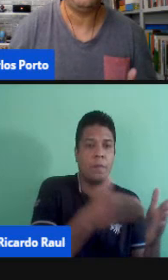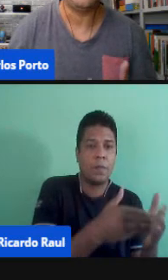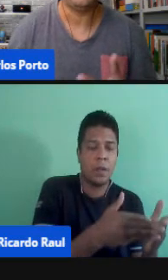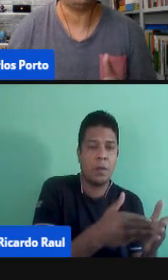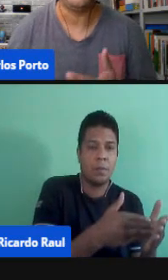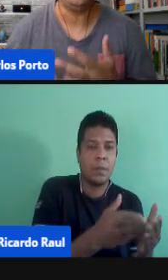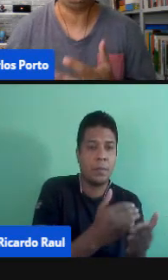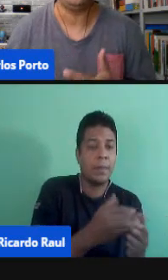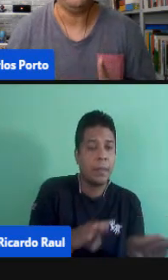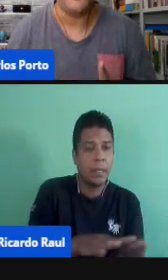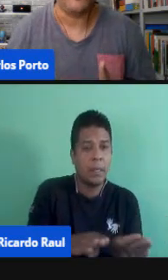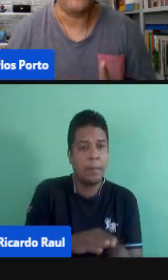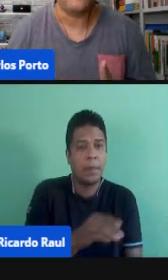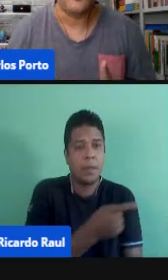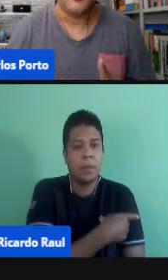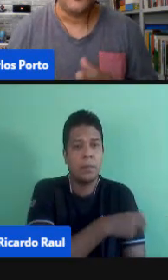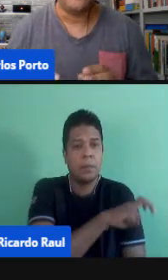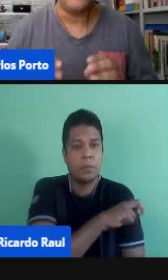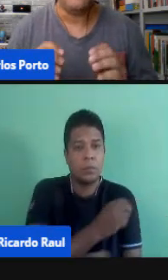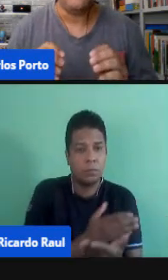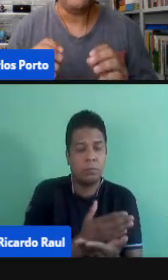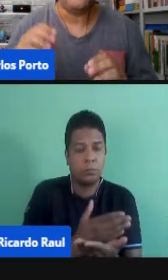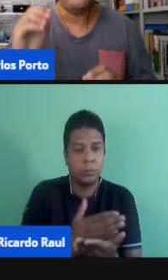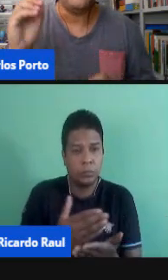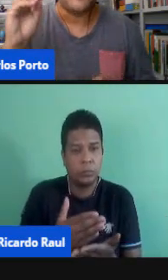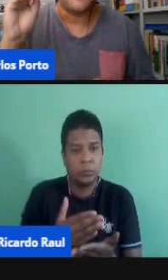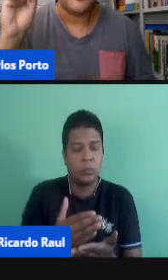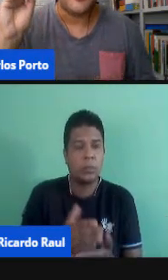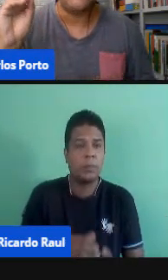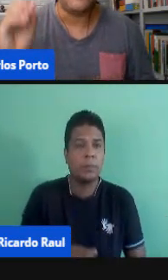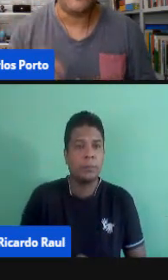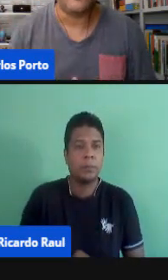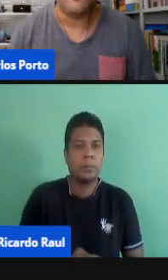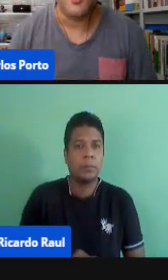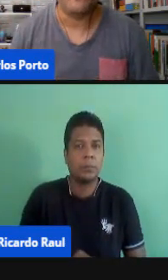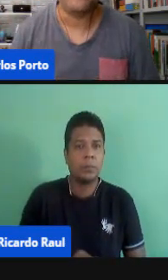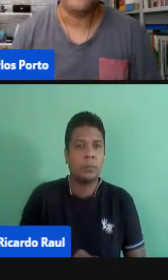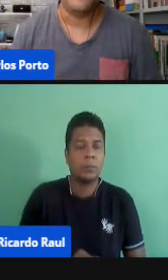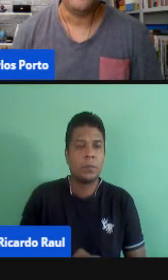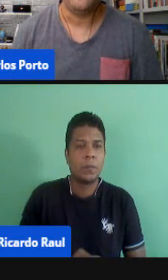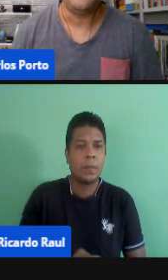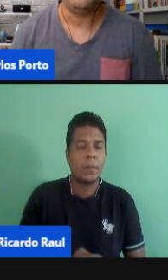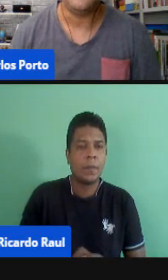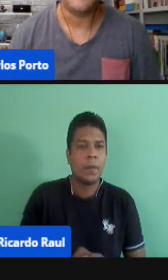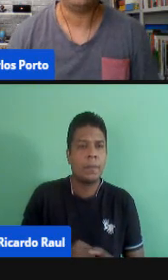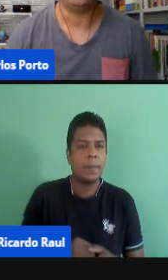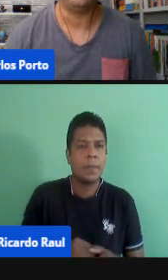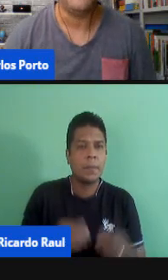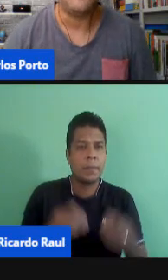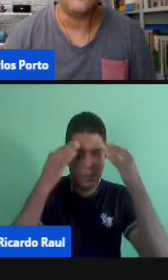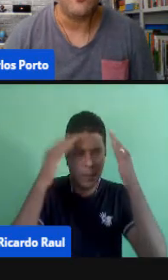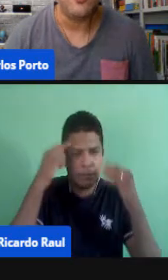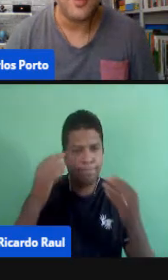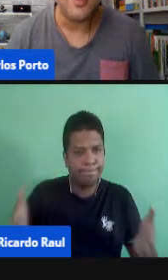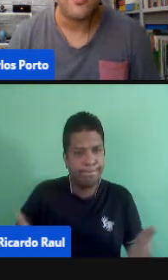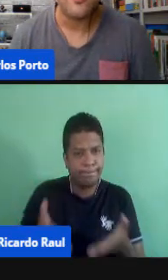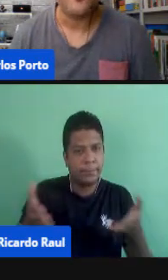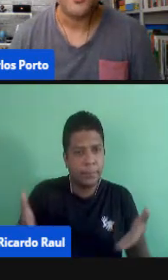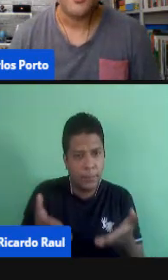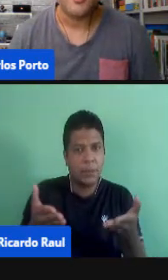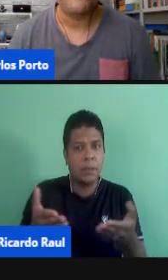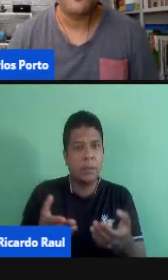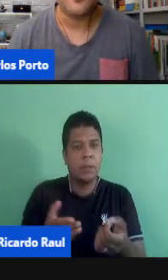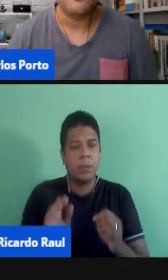anos iniciais e ensino médio. Nós temos que hoje ter muito aclarado na nossa mente o entusiasmo, a tolerância ao